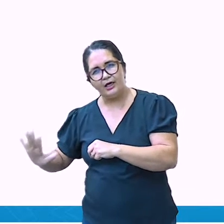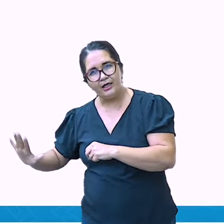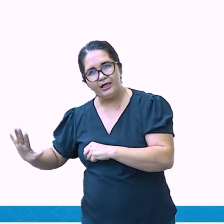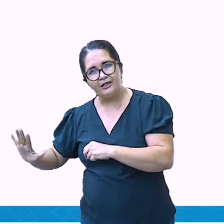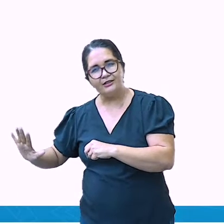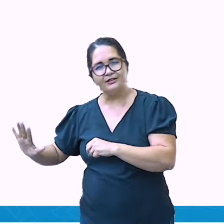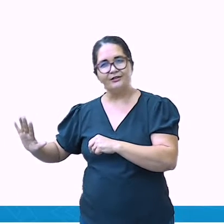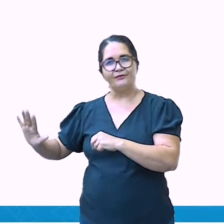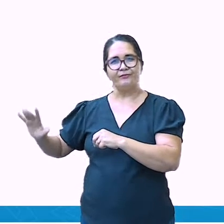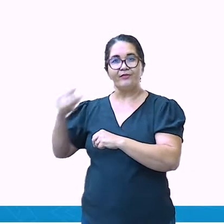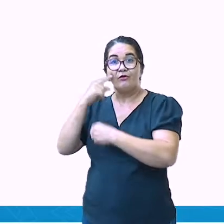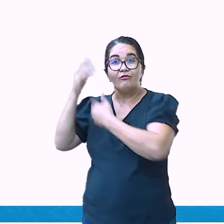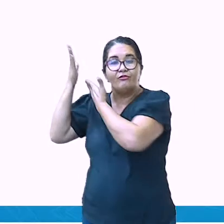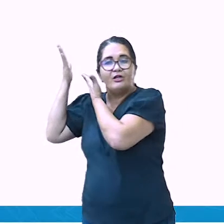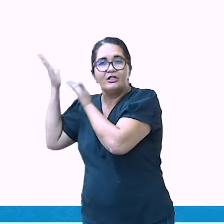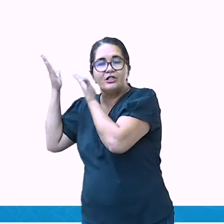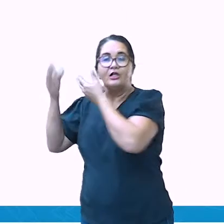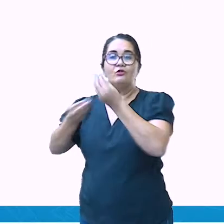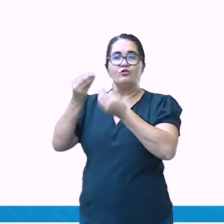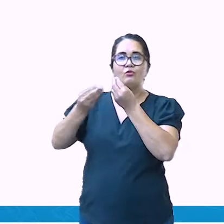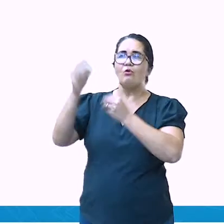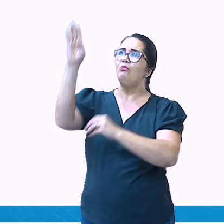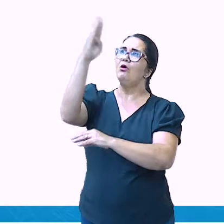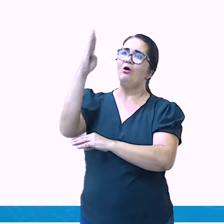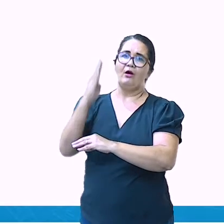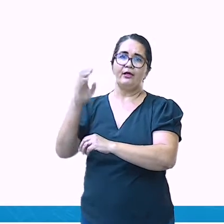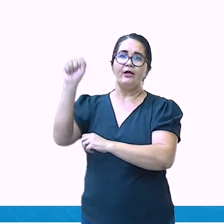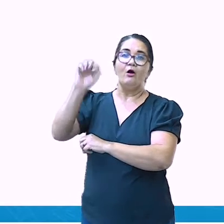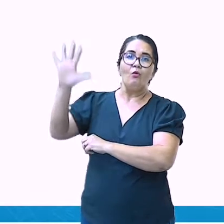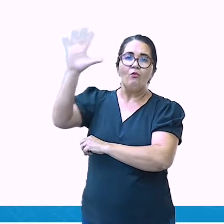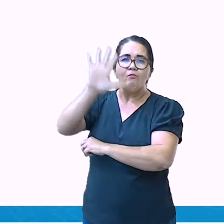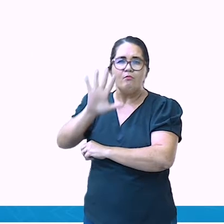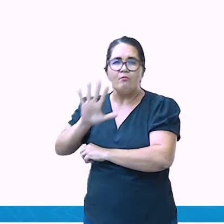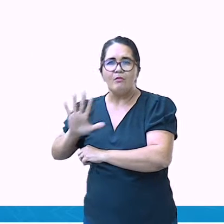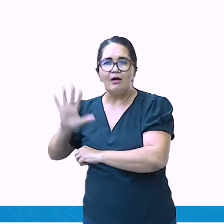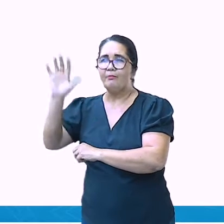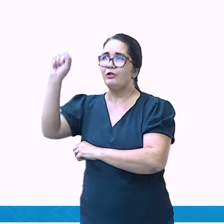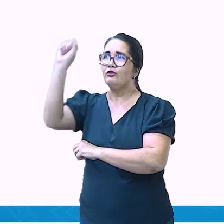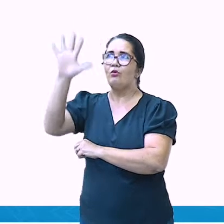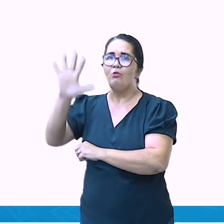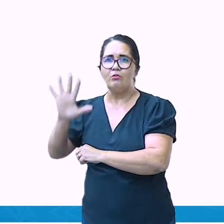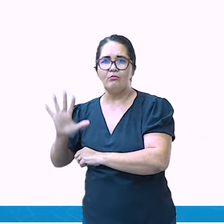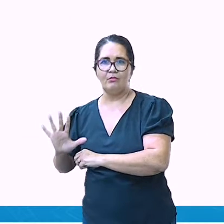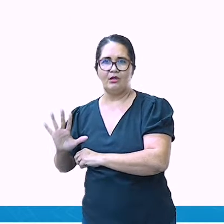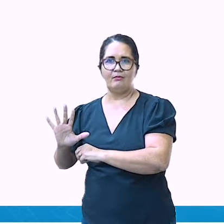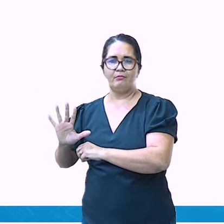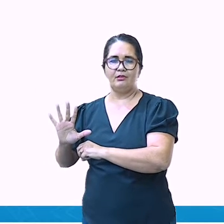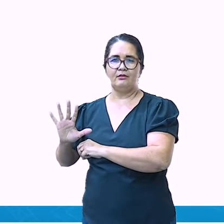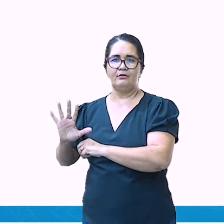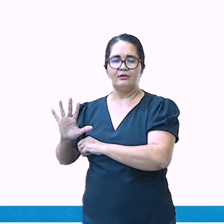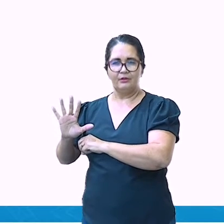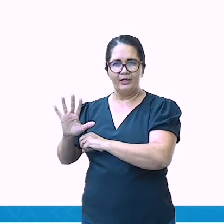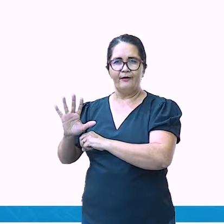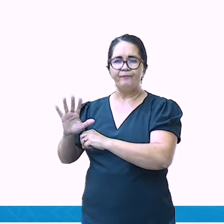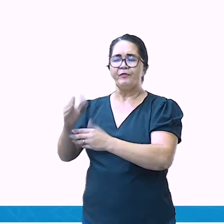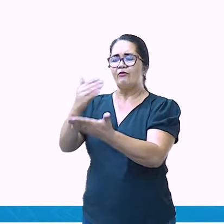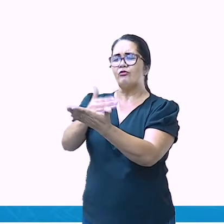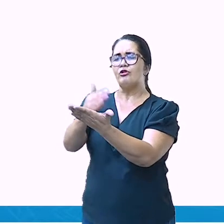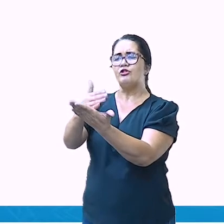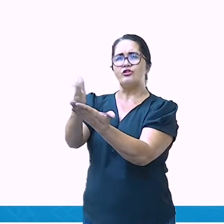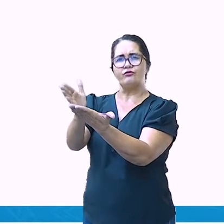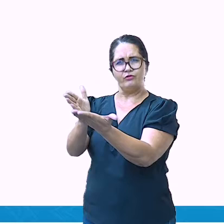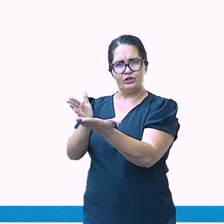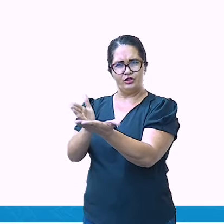está exatamente nesse formato. Mas como se dividiu o país nesse formato? O que foi